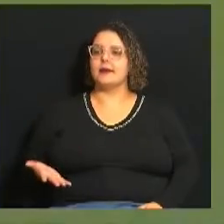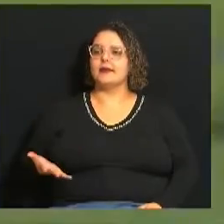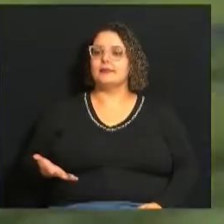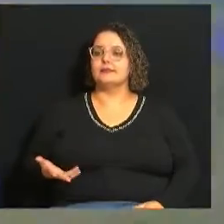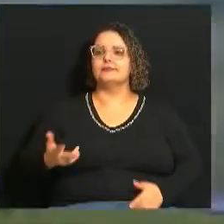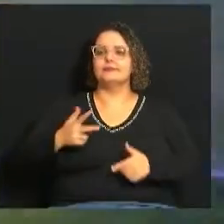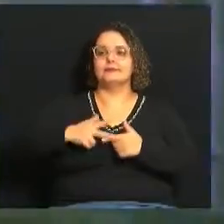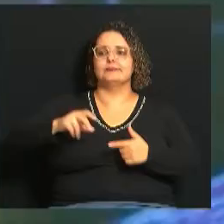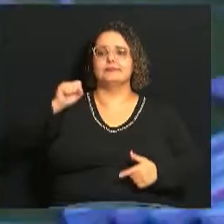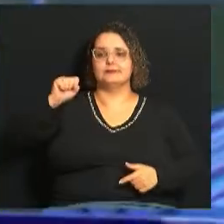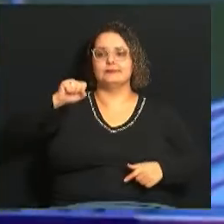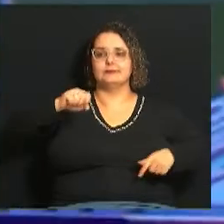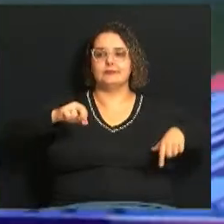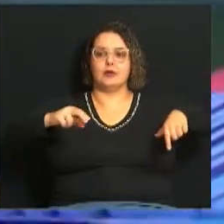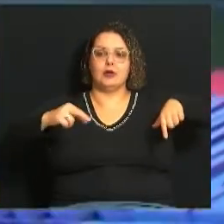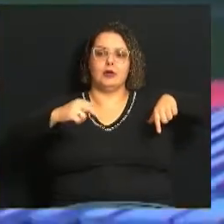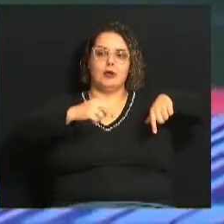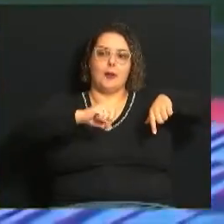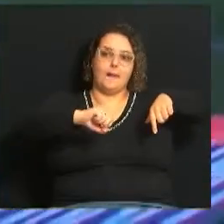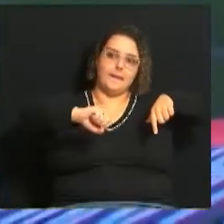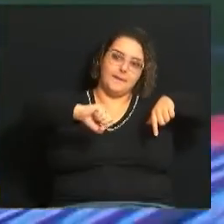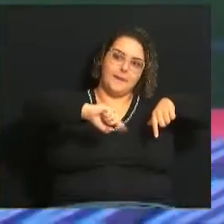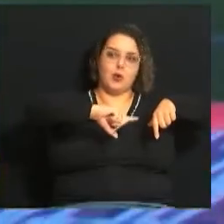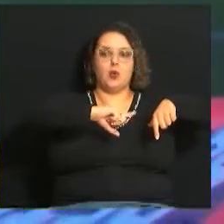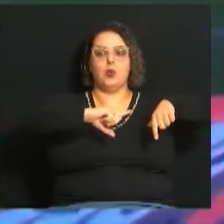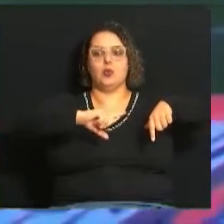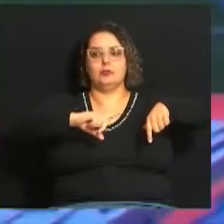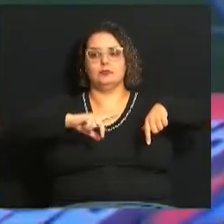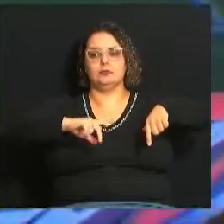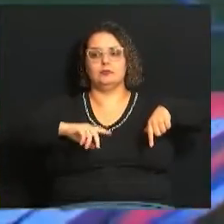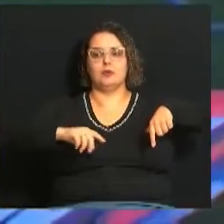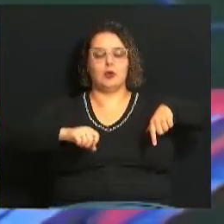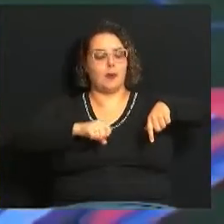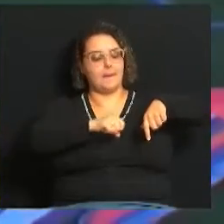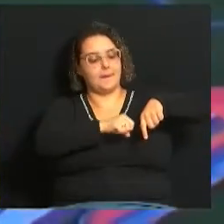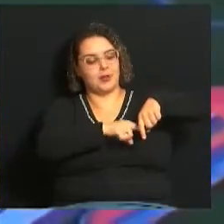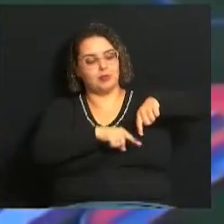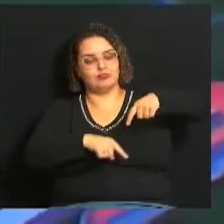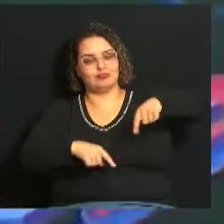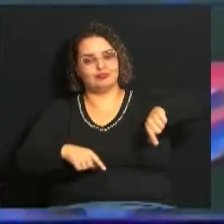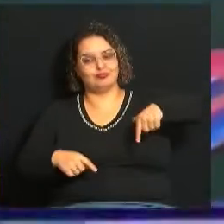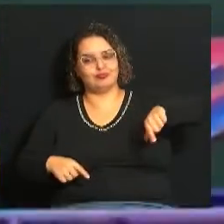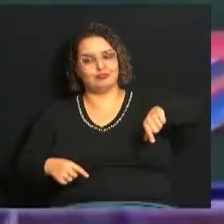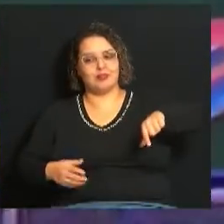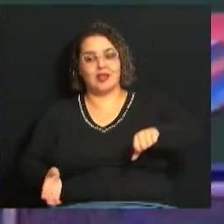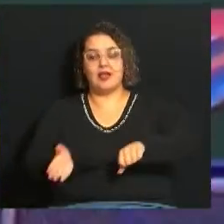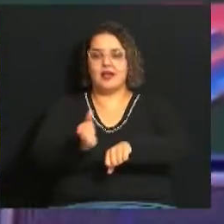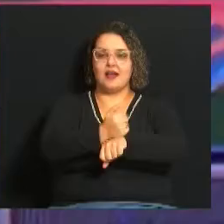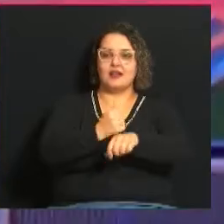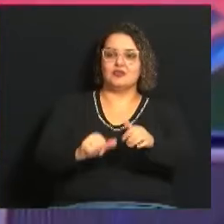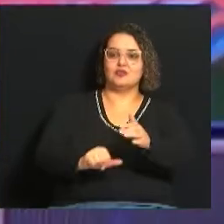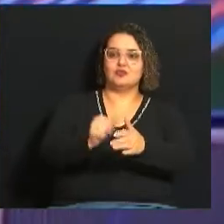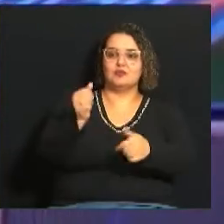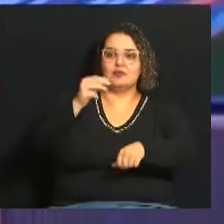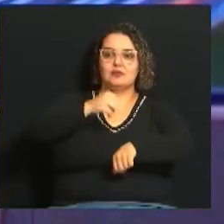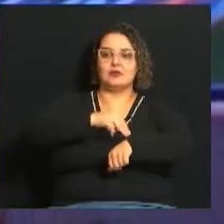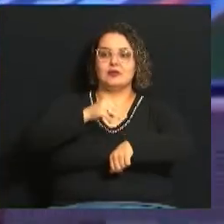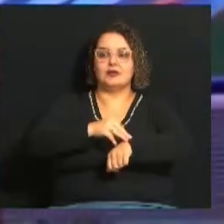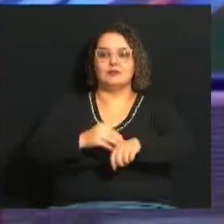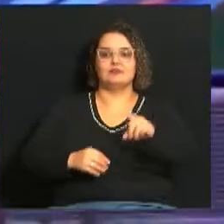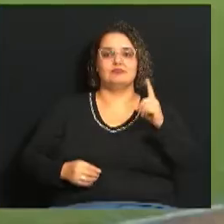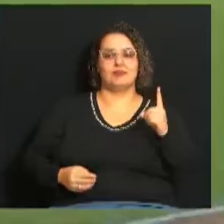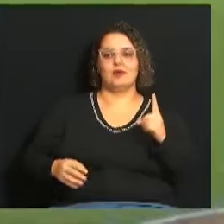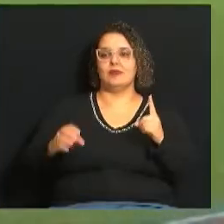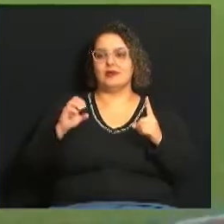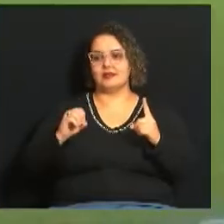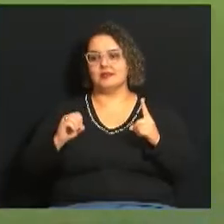um centroavante, mandou com estilo para o fundo das redes antes do primeiro minuto, 1-0